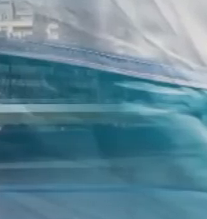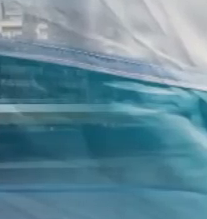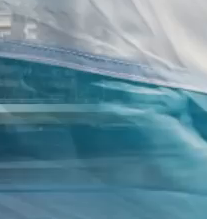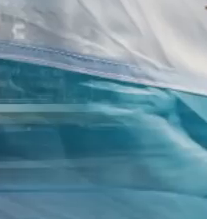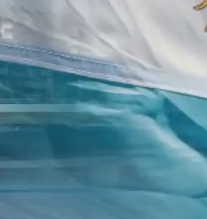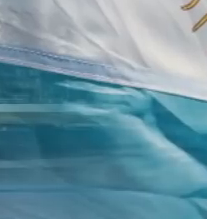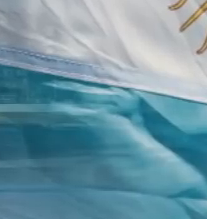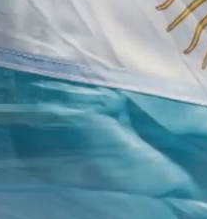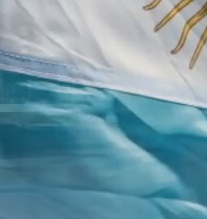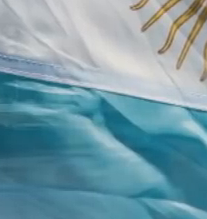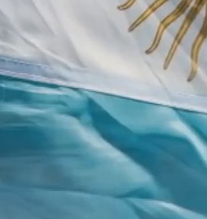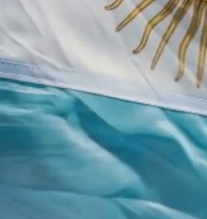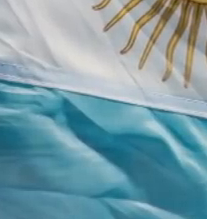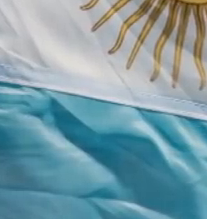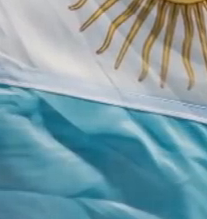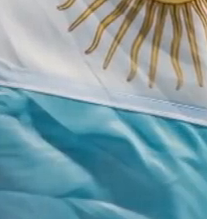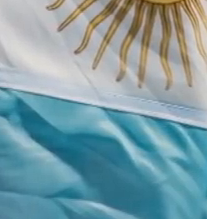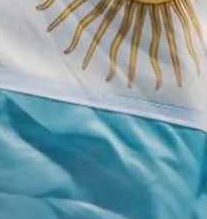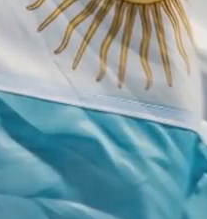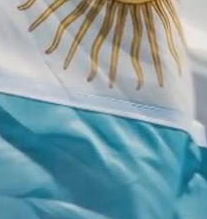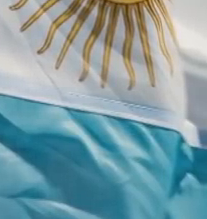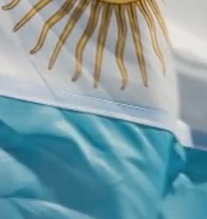Federal n